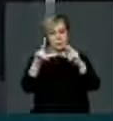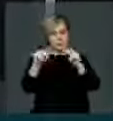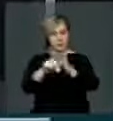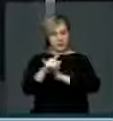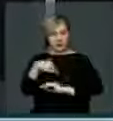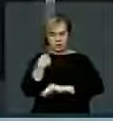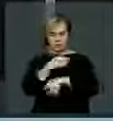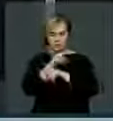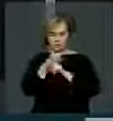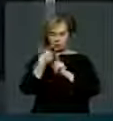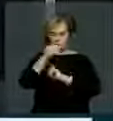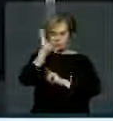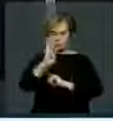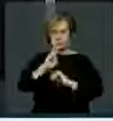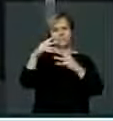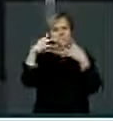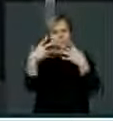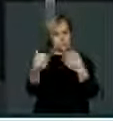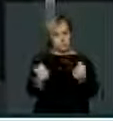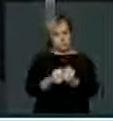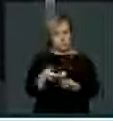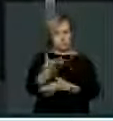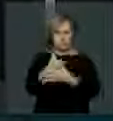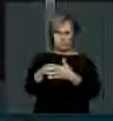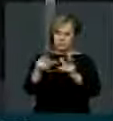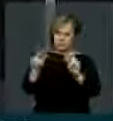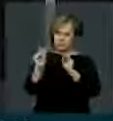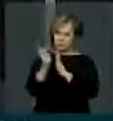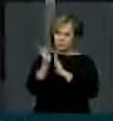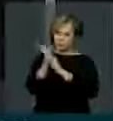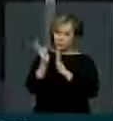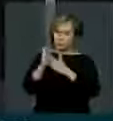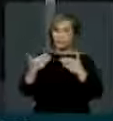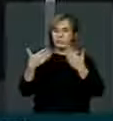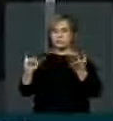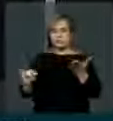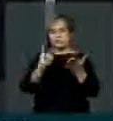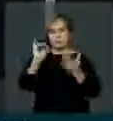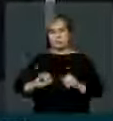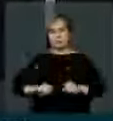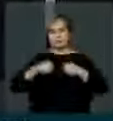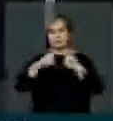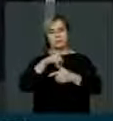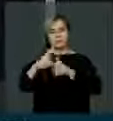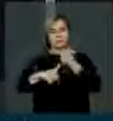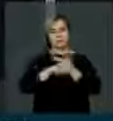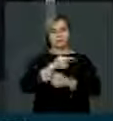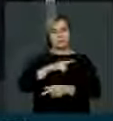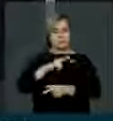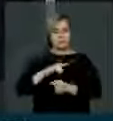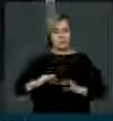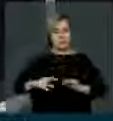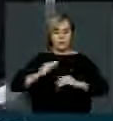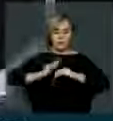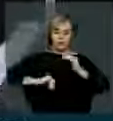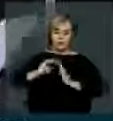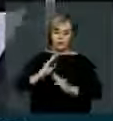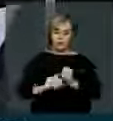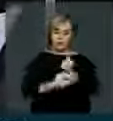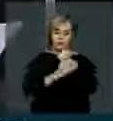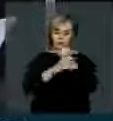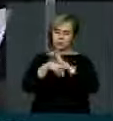sociedade brasileira O seu reconhecimento e os seus méritos pela importância e dedicação que tem todos os corretores seguros